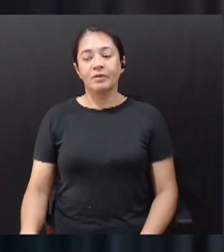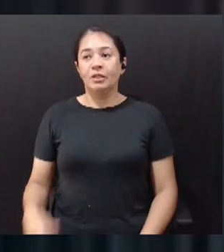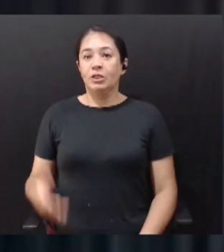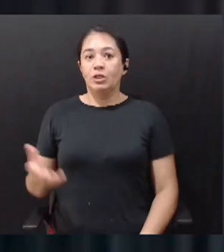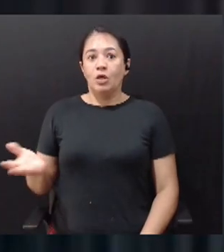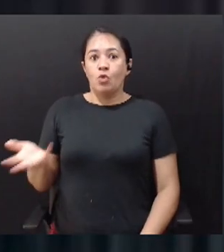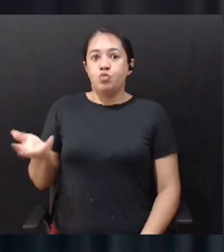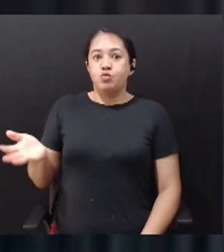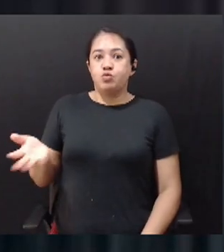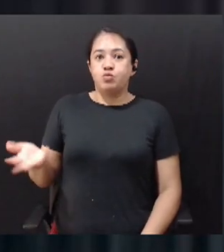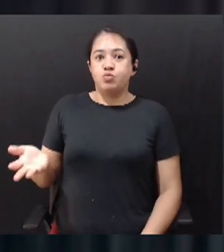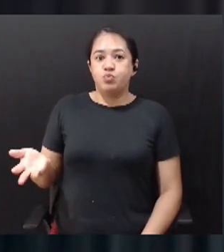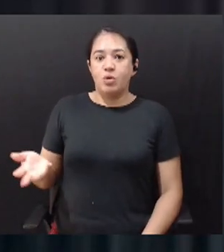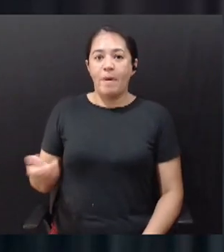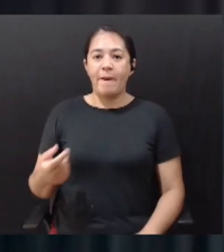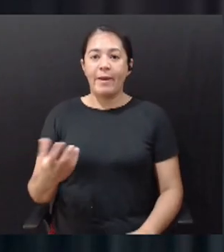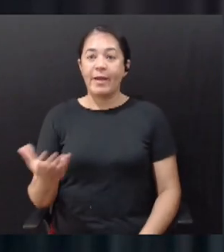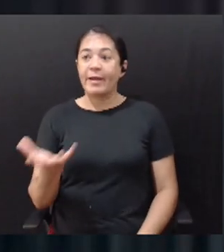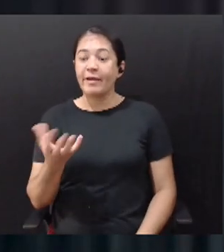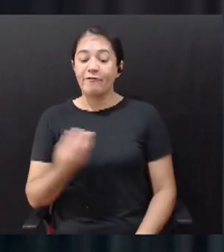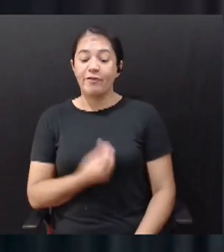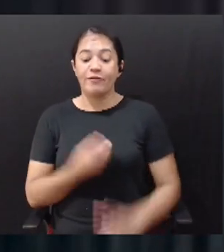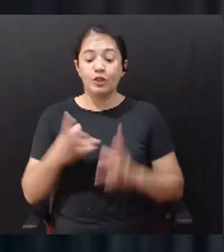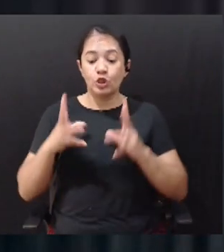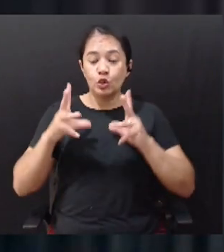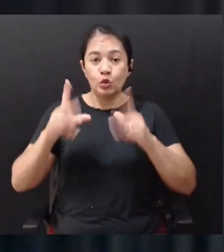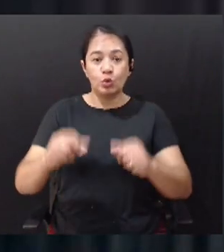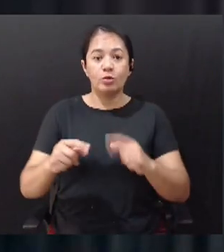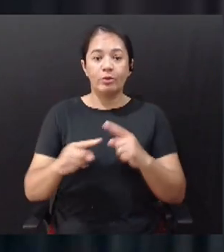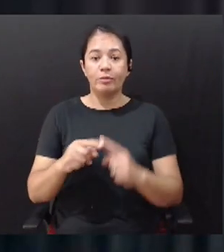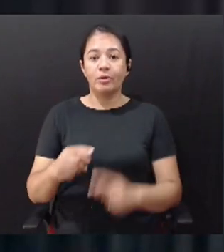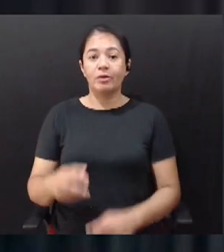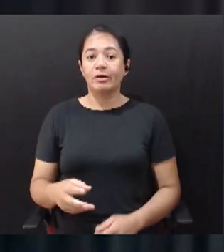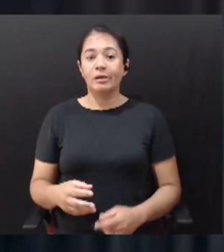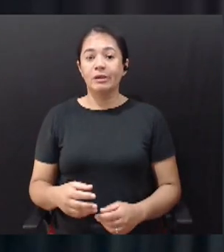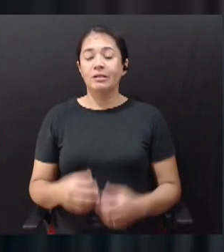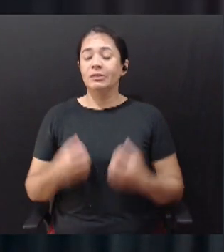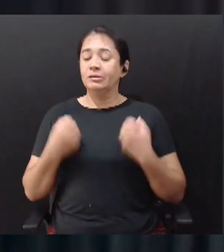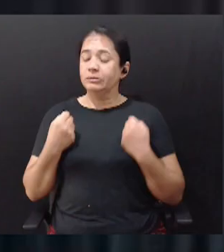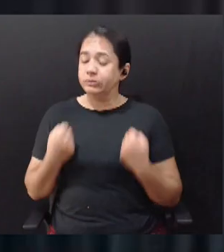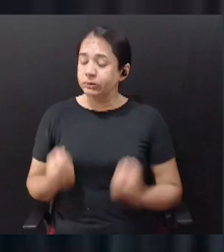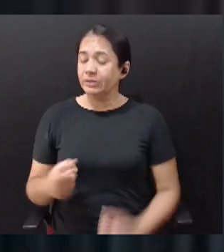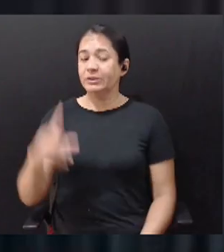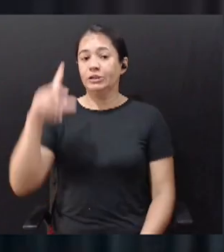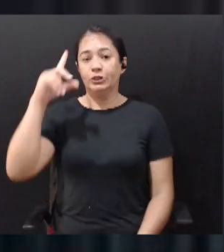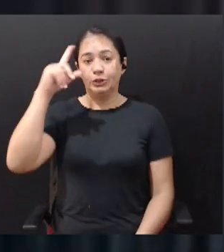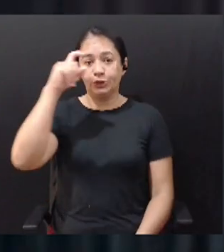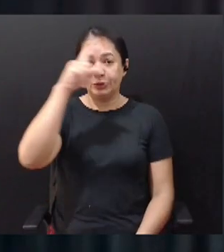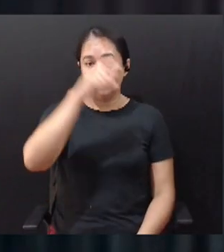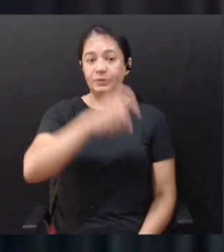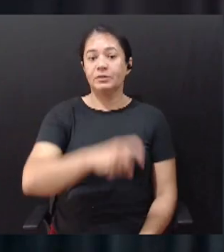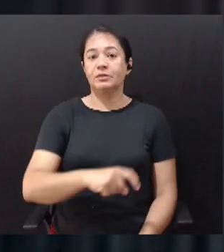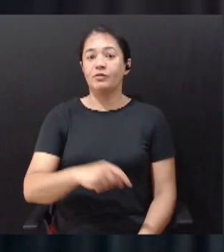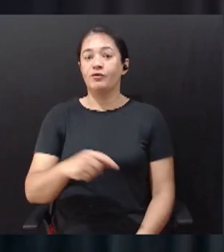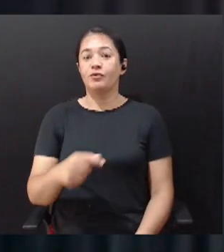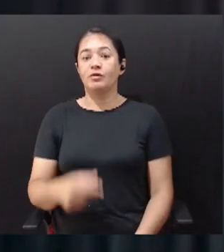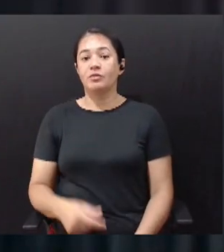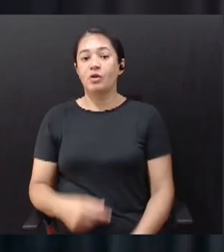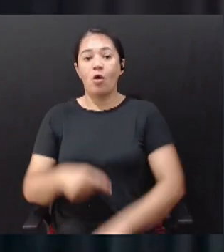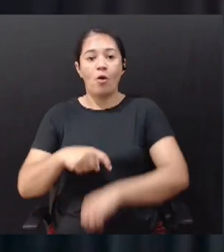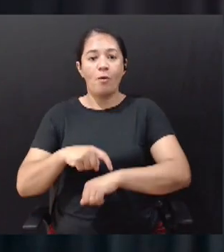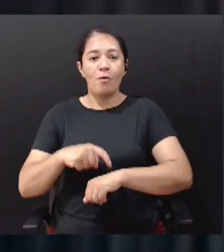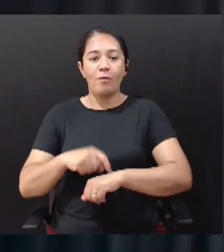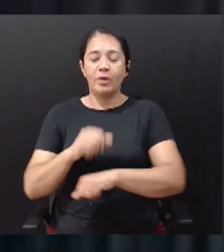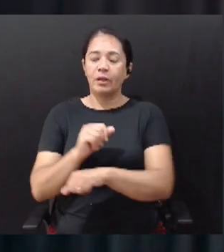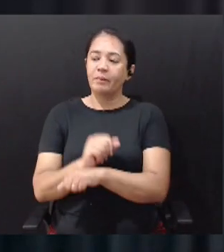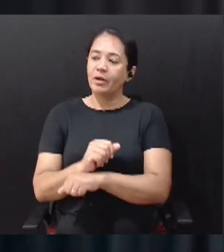é porque não teve ali na segunda a sexta, foi muito pesado, foi muito intenso. Você não teve nenhum momento que parou e olhou para